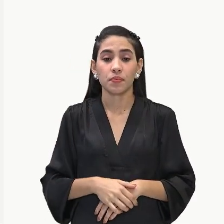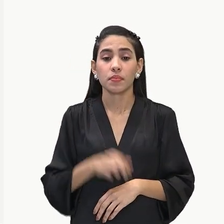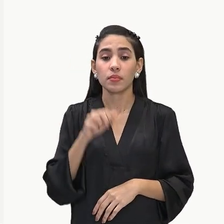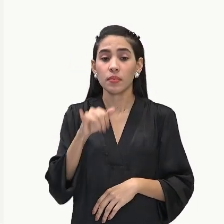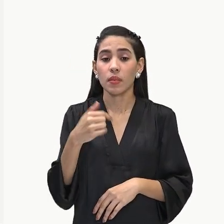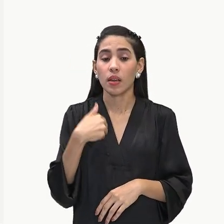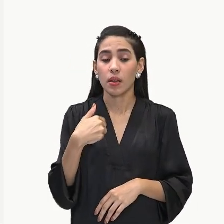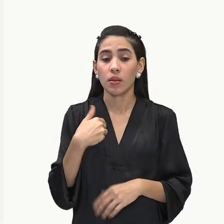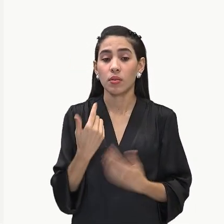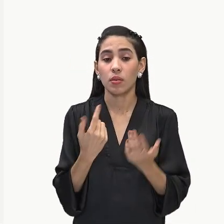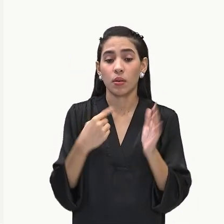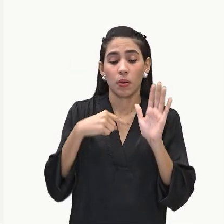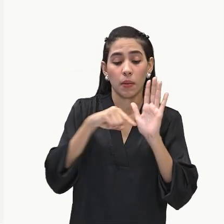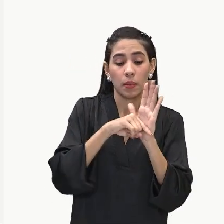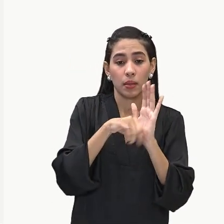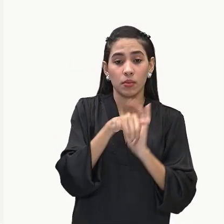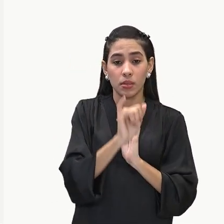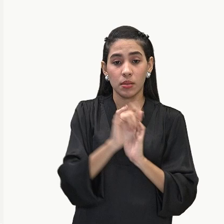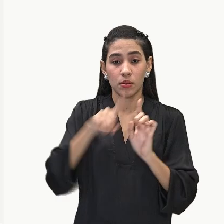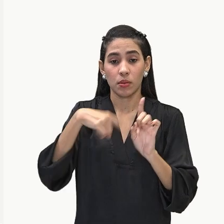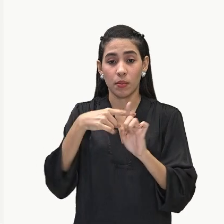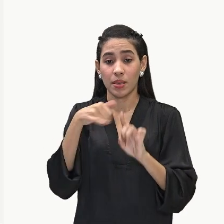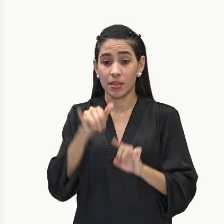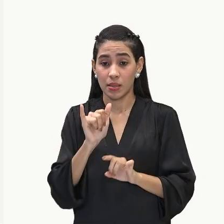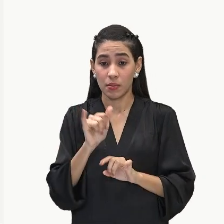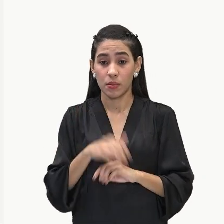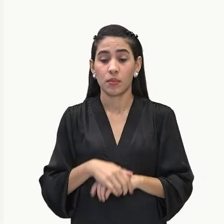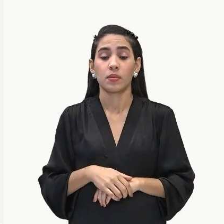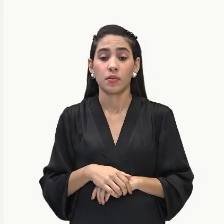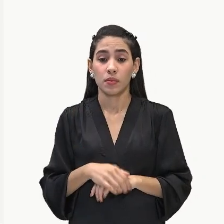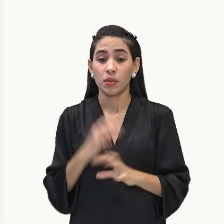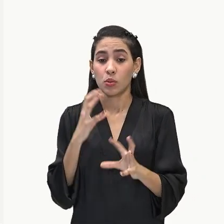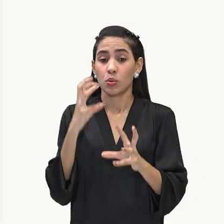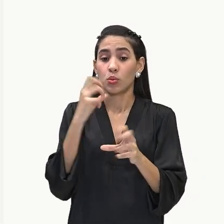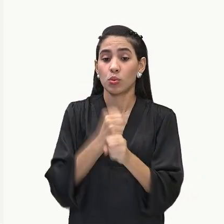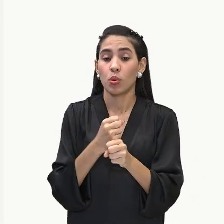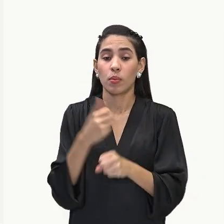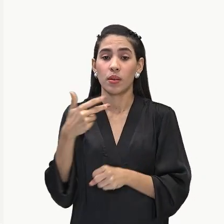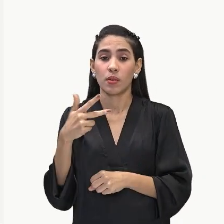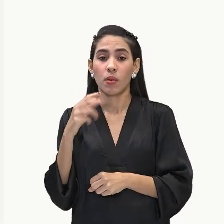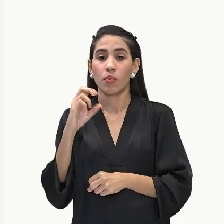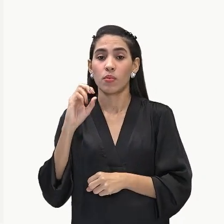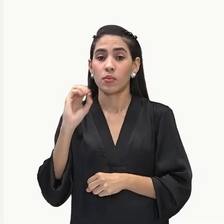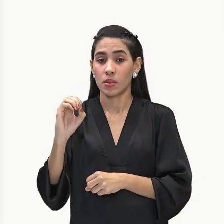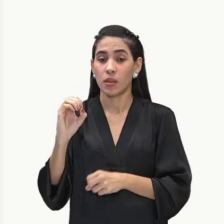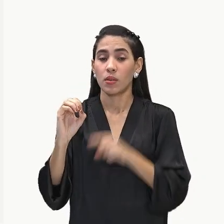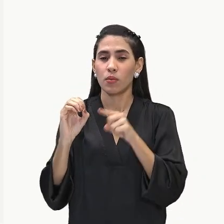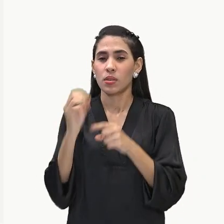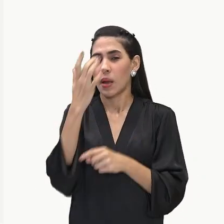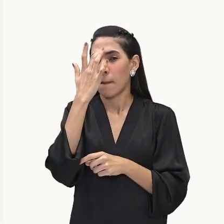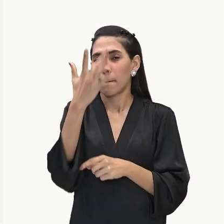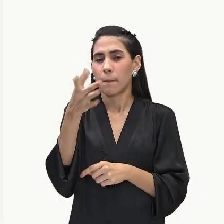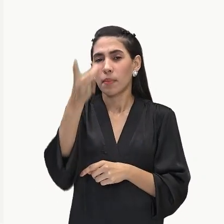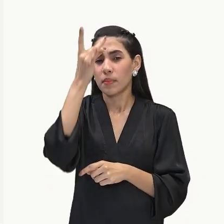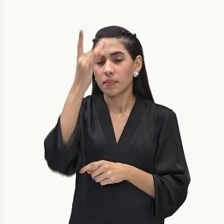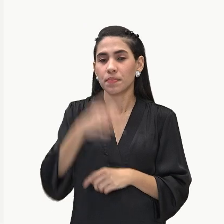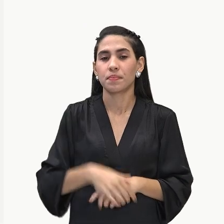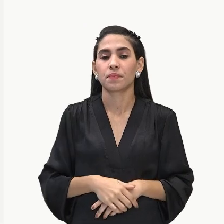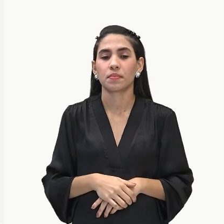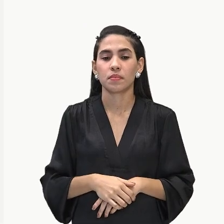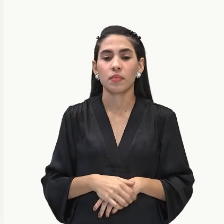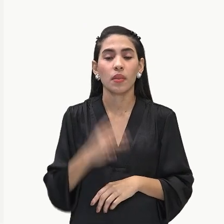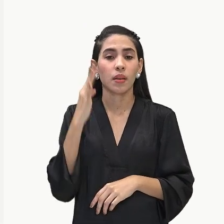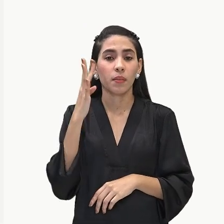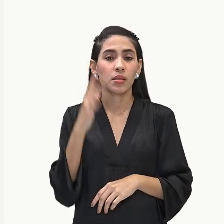y menos y mais y, vai totalizar zero. Para você entender melhor, imagine que você